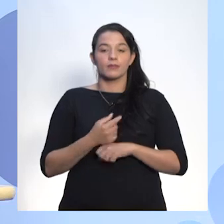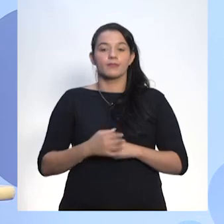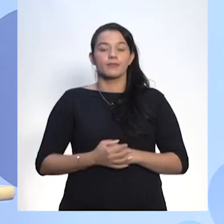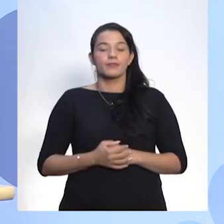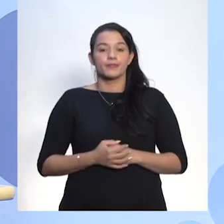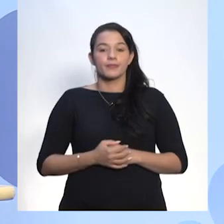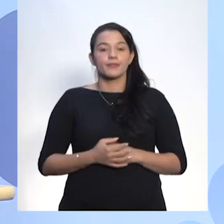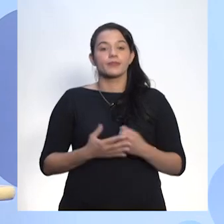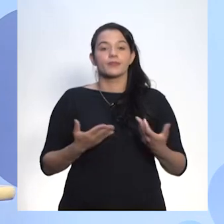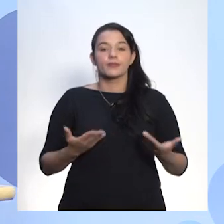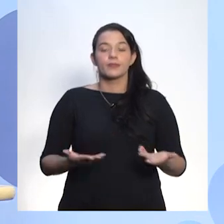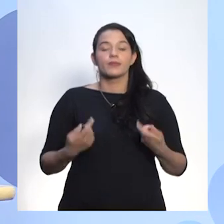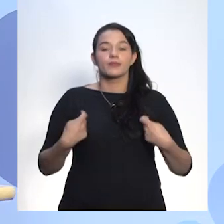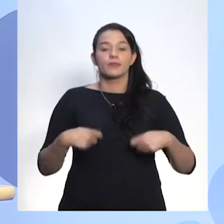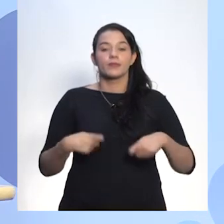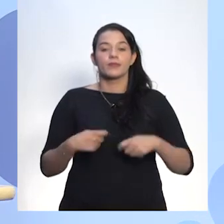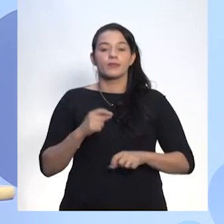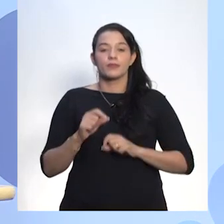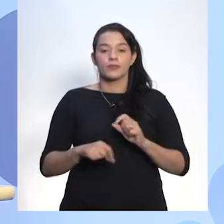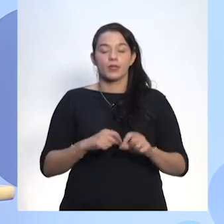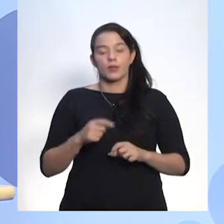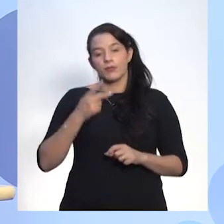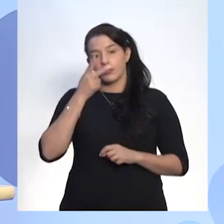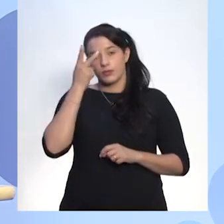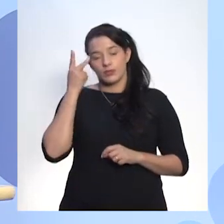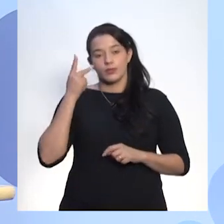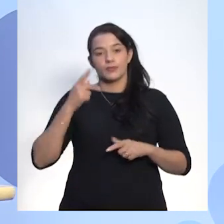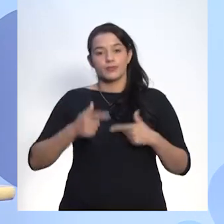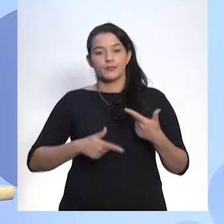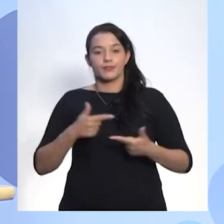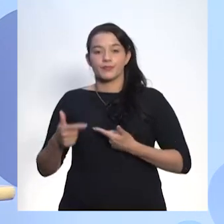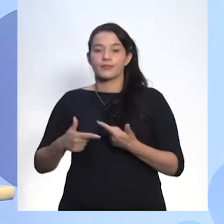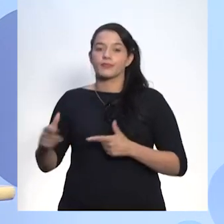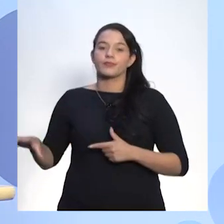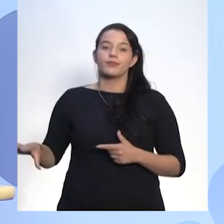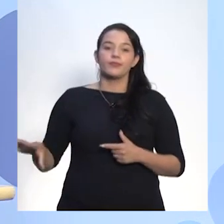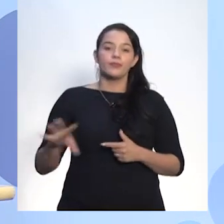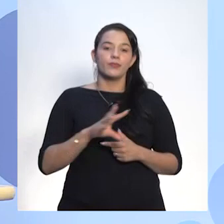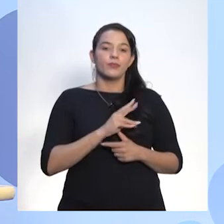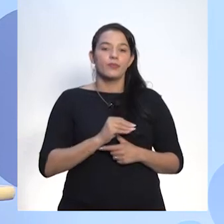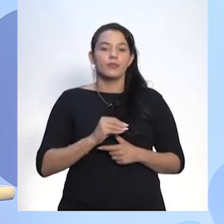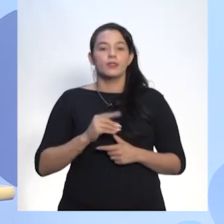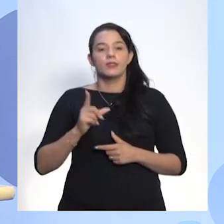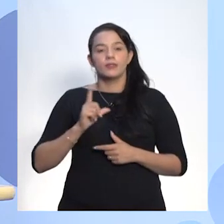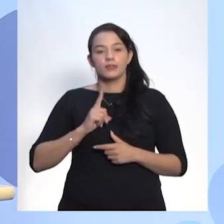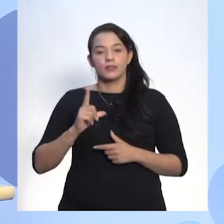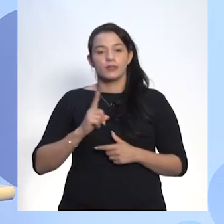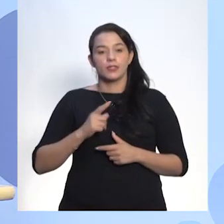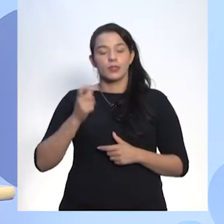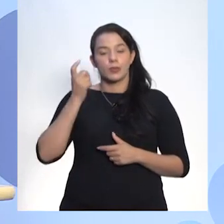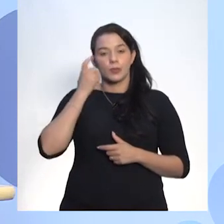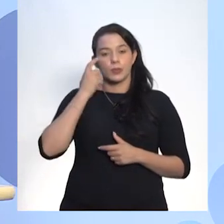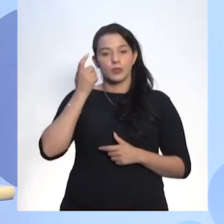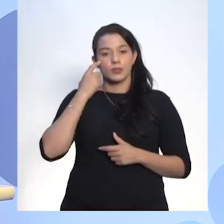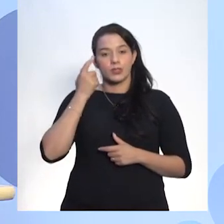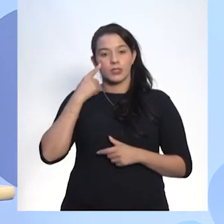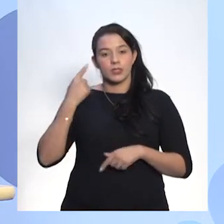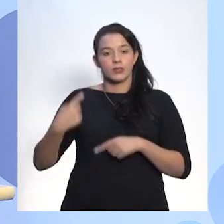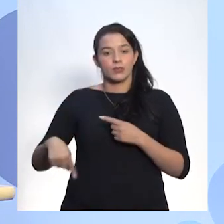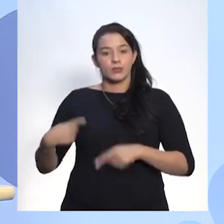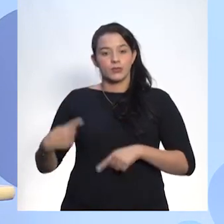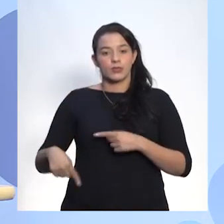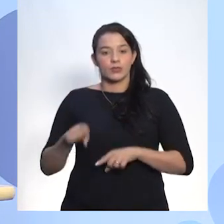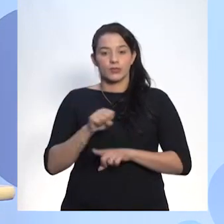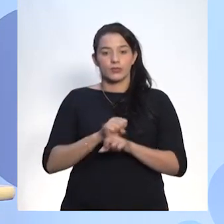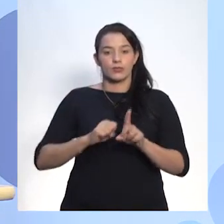isso, é necessário que o trabalhador, né, todos os trabalhadores, tenham consciência política,